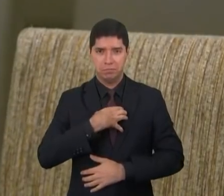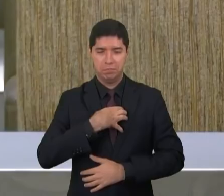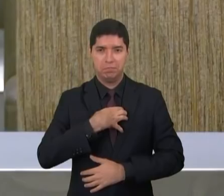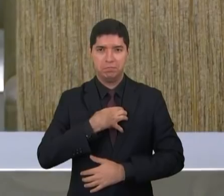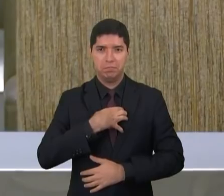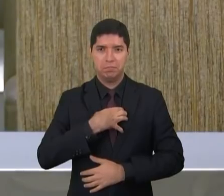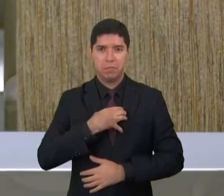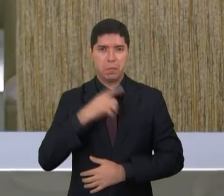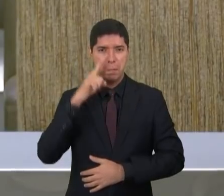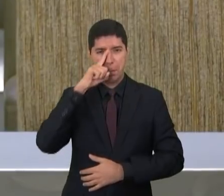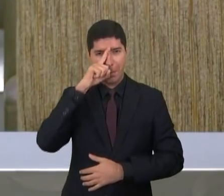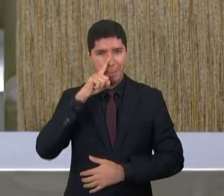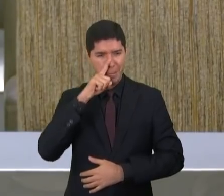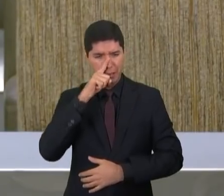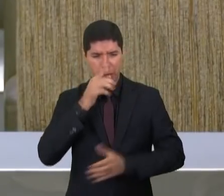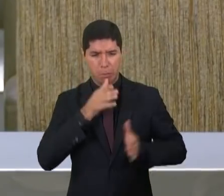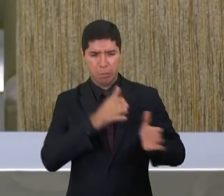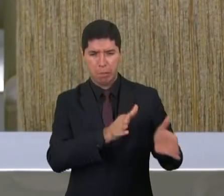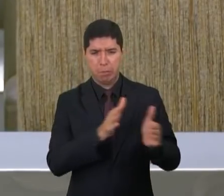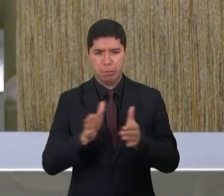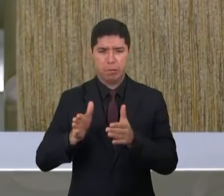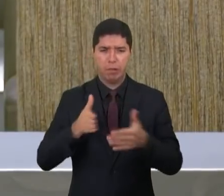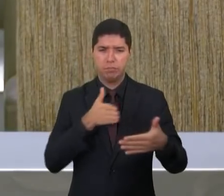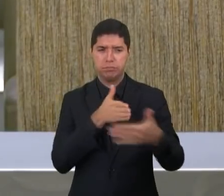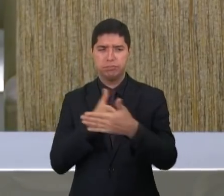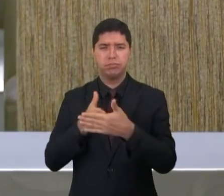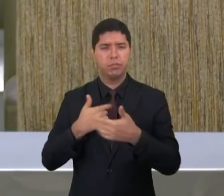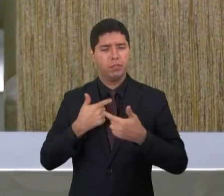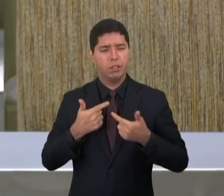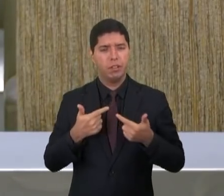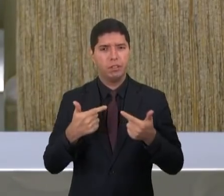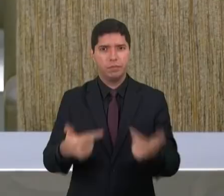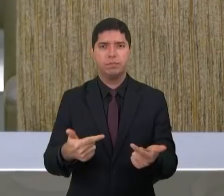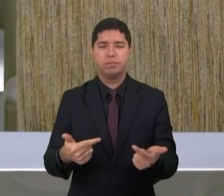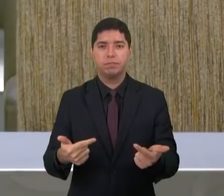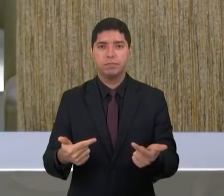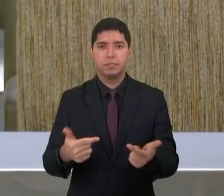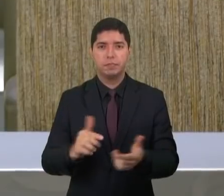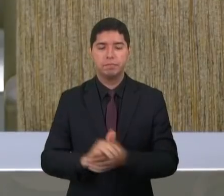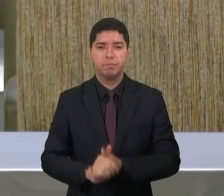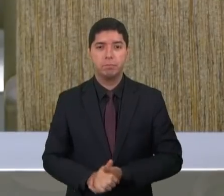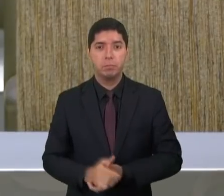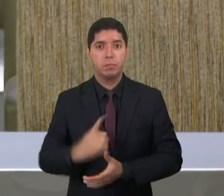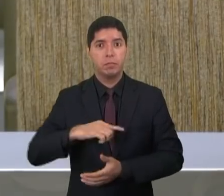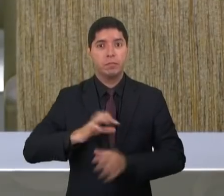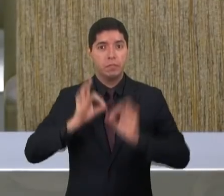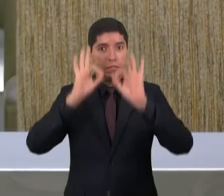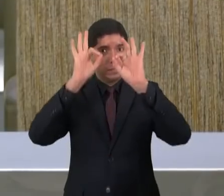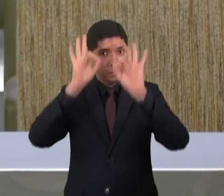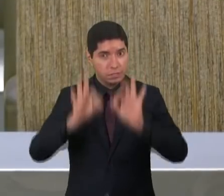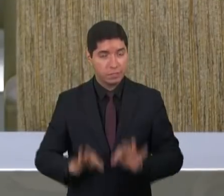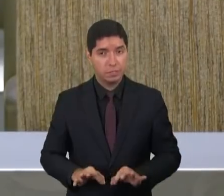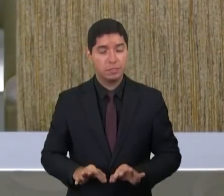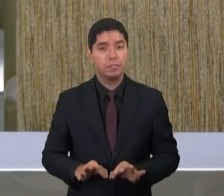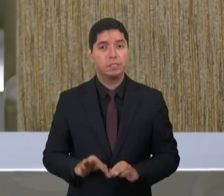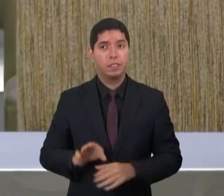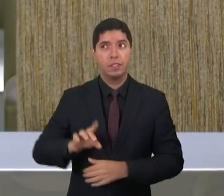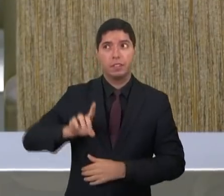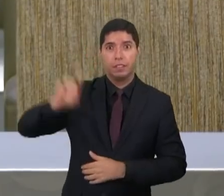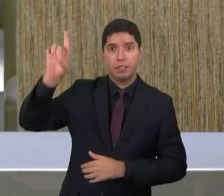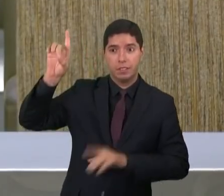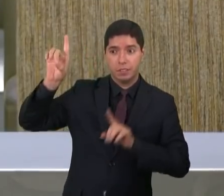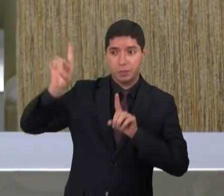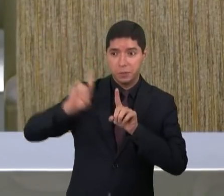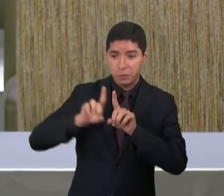jornada, não importando as intempéries que vamos enfrentar. Se temos a certeza, Deus estar do meu